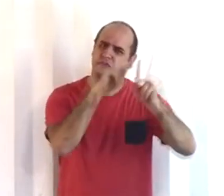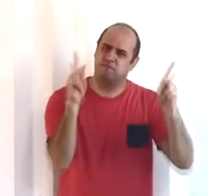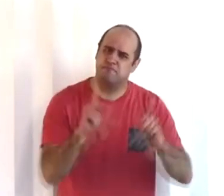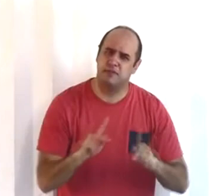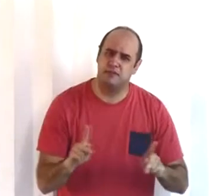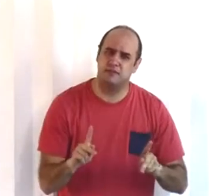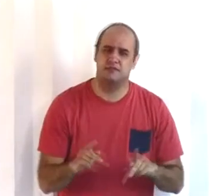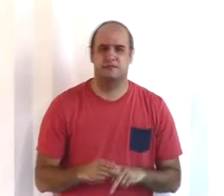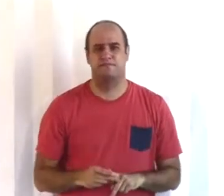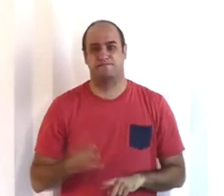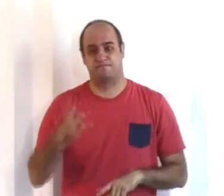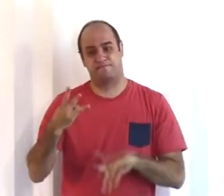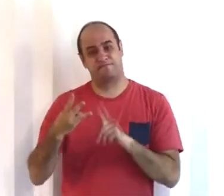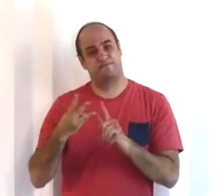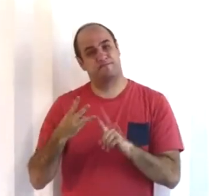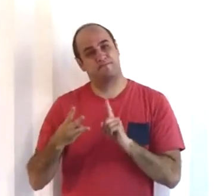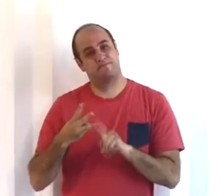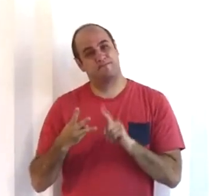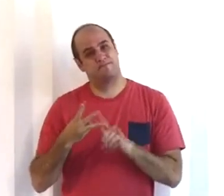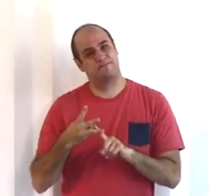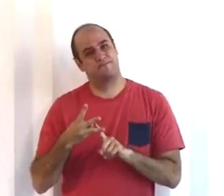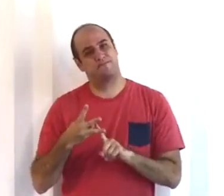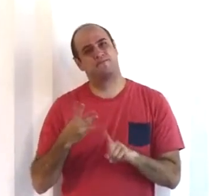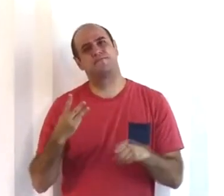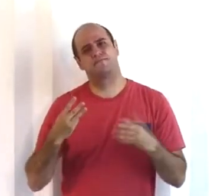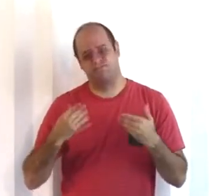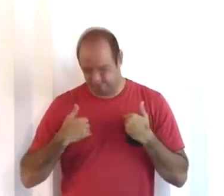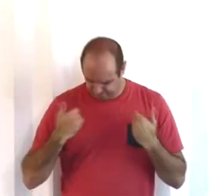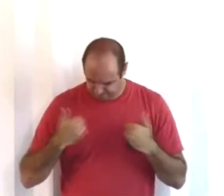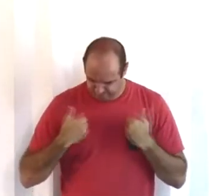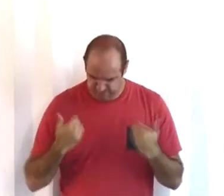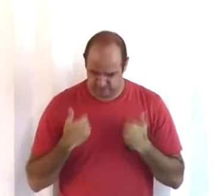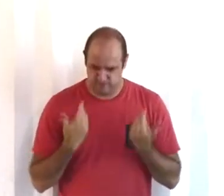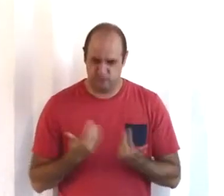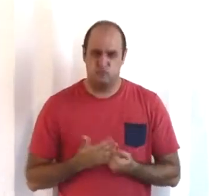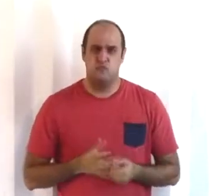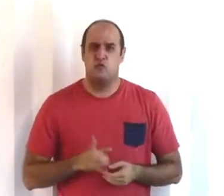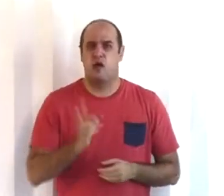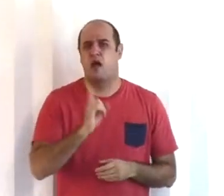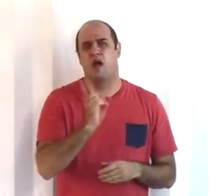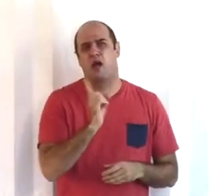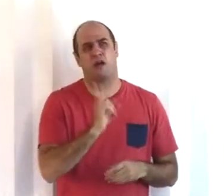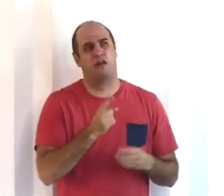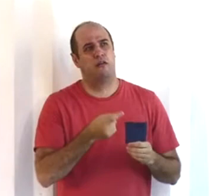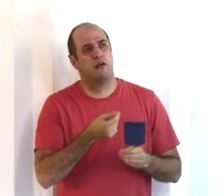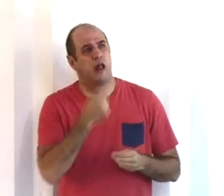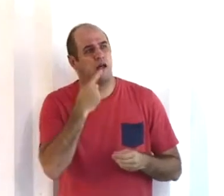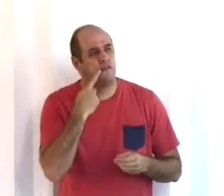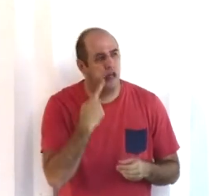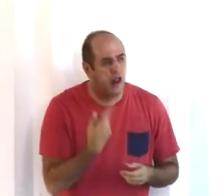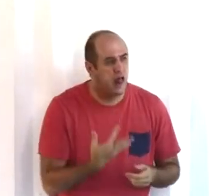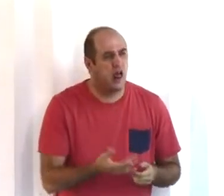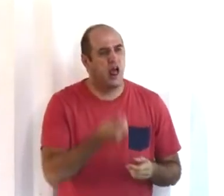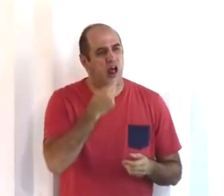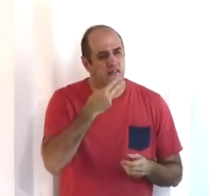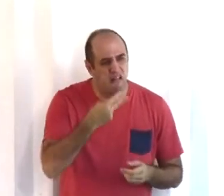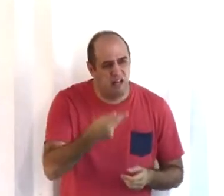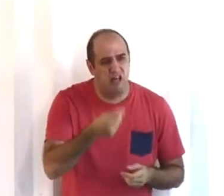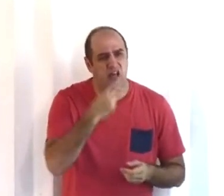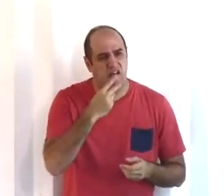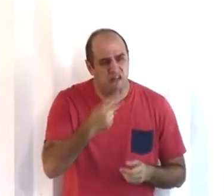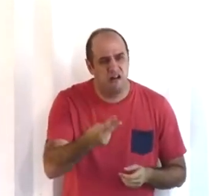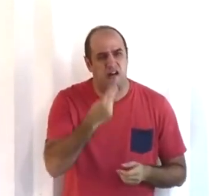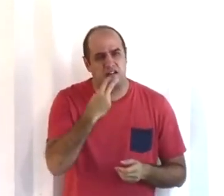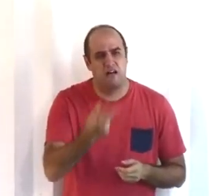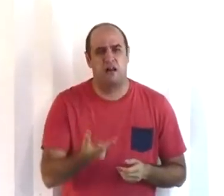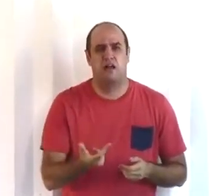coisa, meus irmãos, não é tempo para reclamação, não é tempo para murmúrios, não é tempo para insatisfações, não é